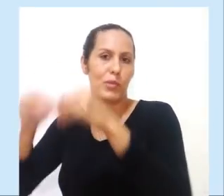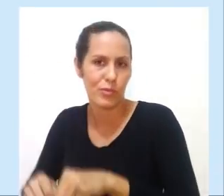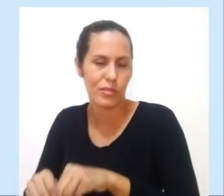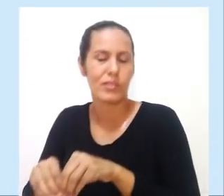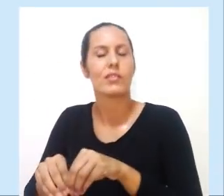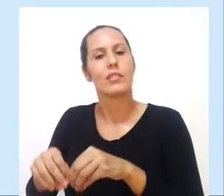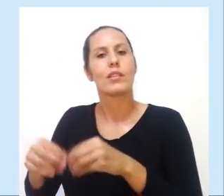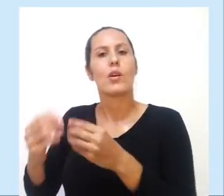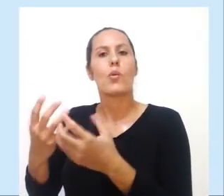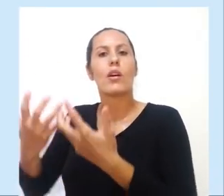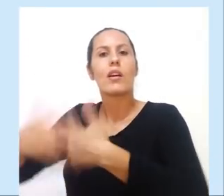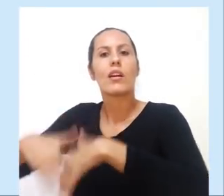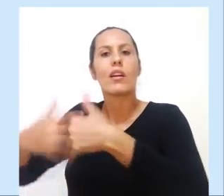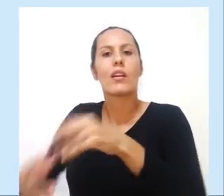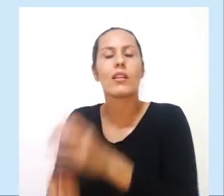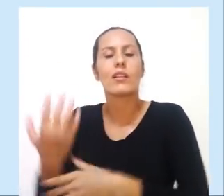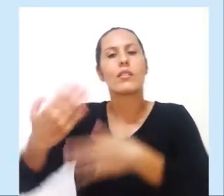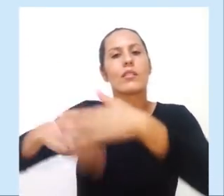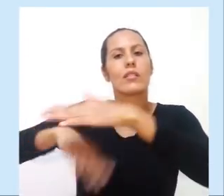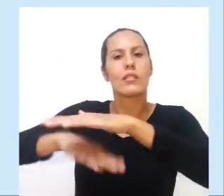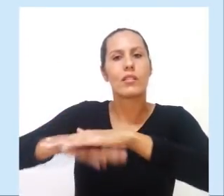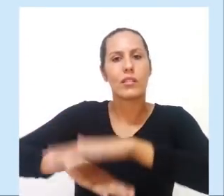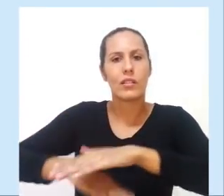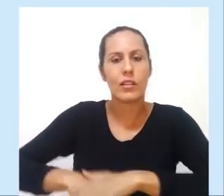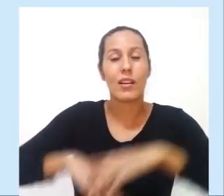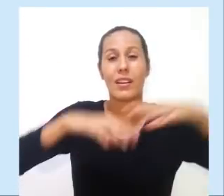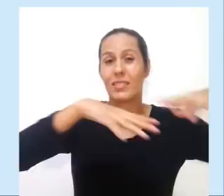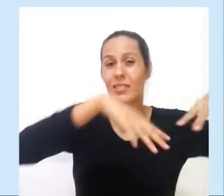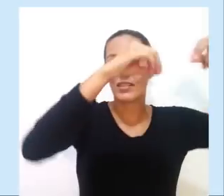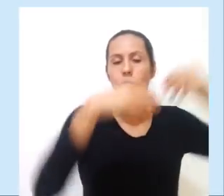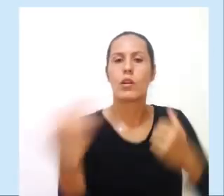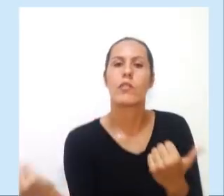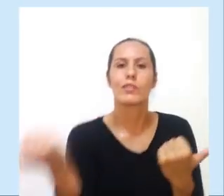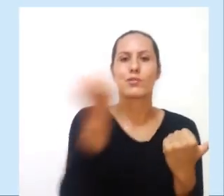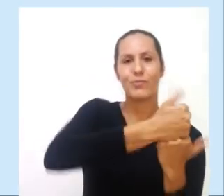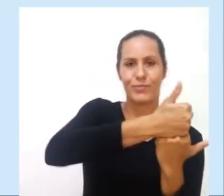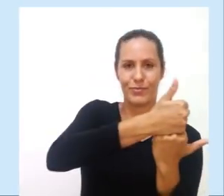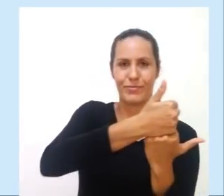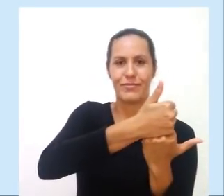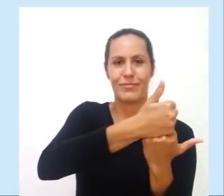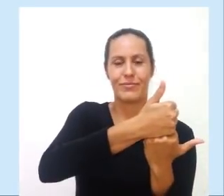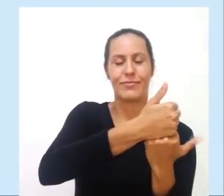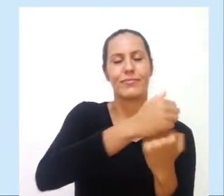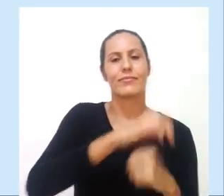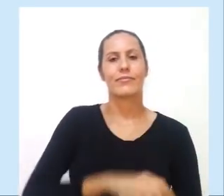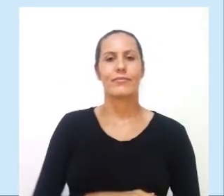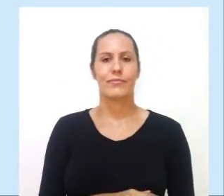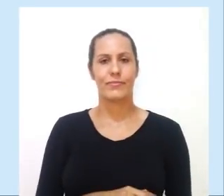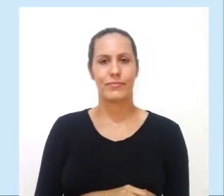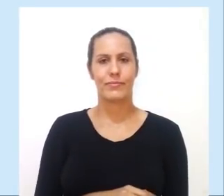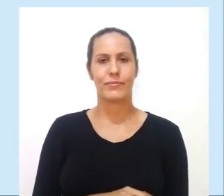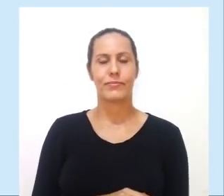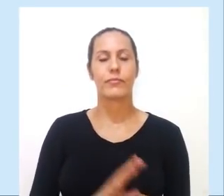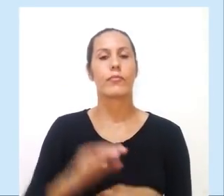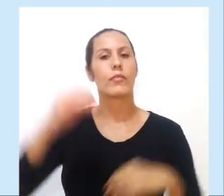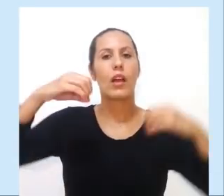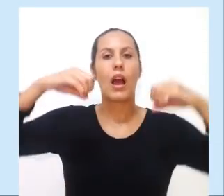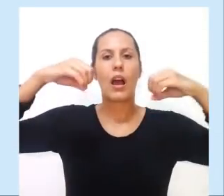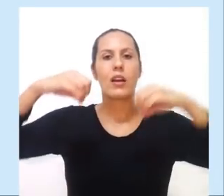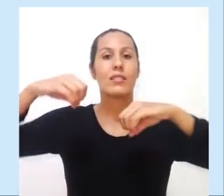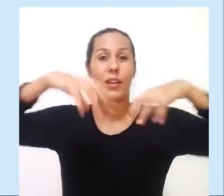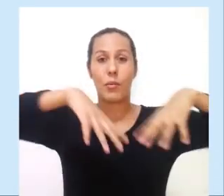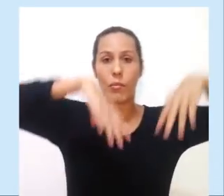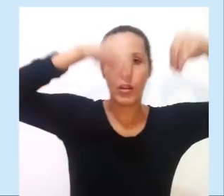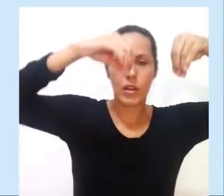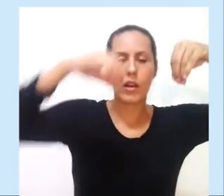energia, armazena e vai gerar, né, para substituir aquela que desligou, né, no caso um apagão, alguma coisa. A luz volta a